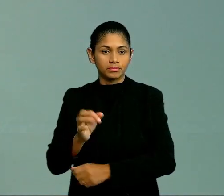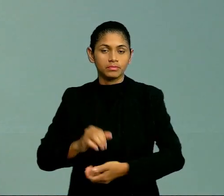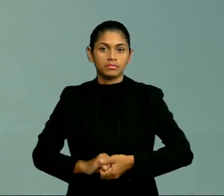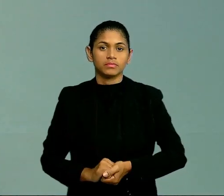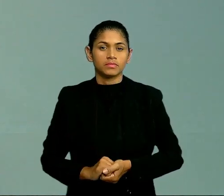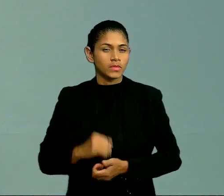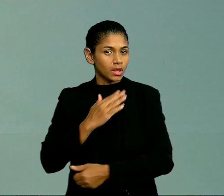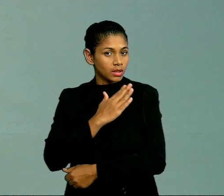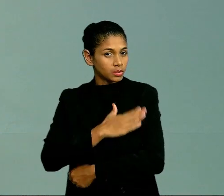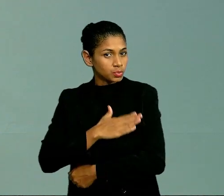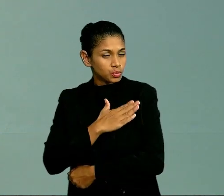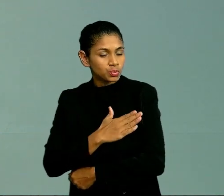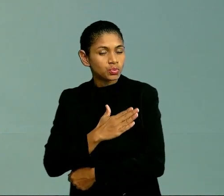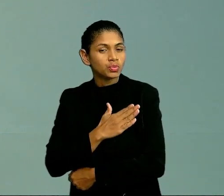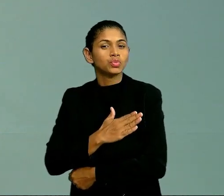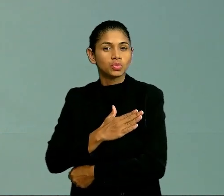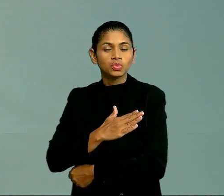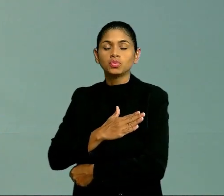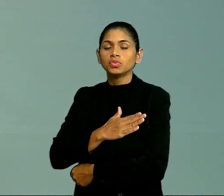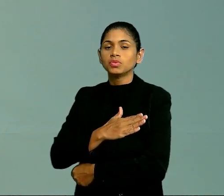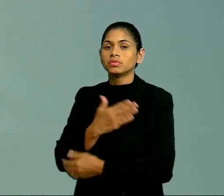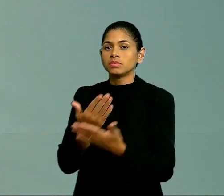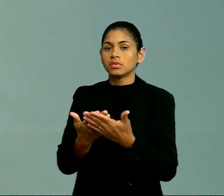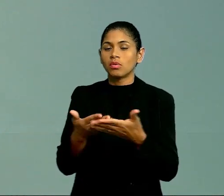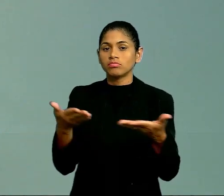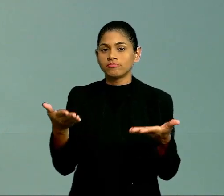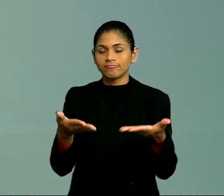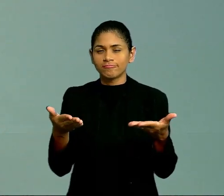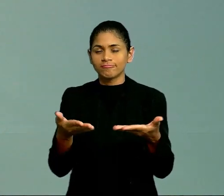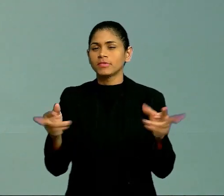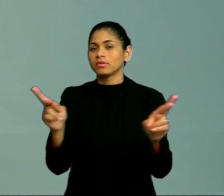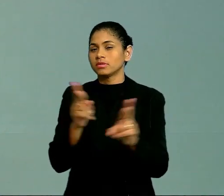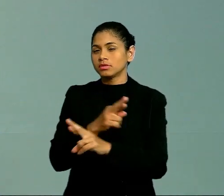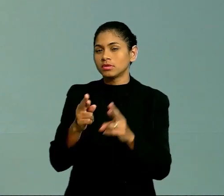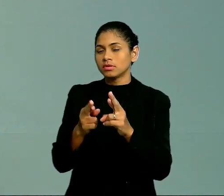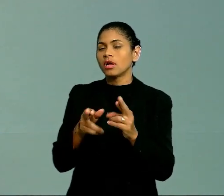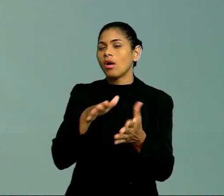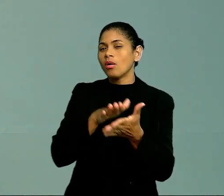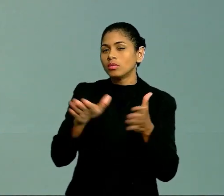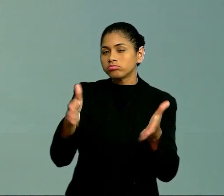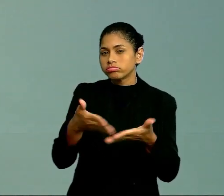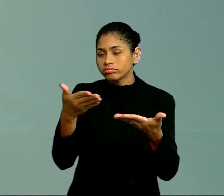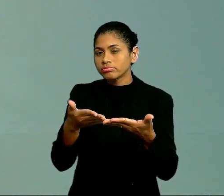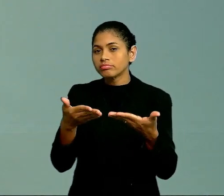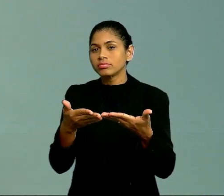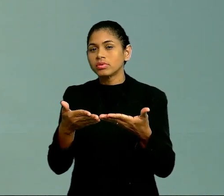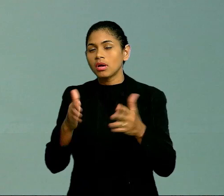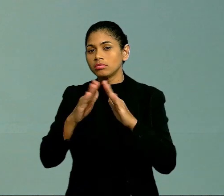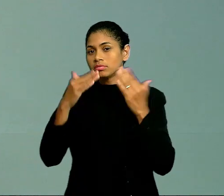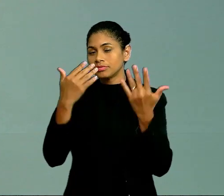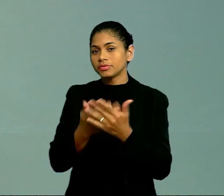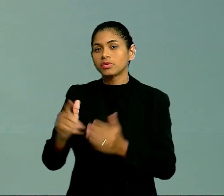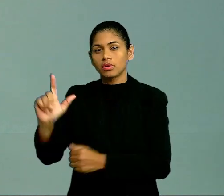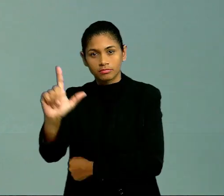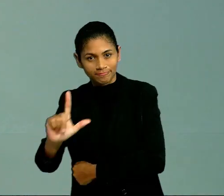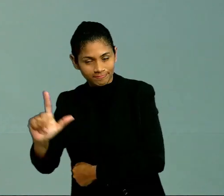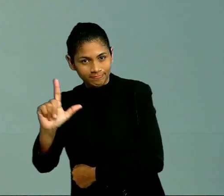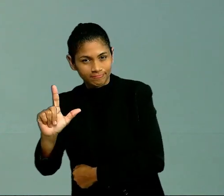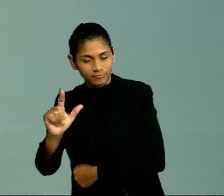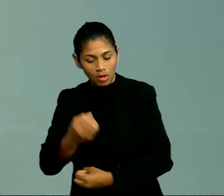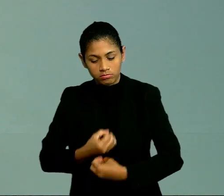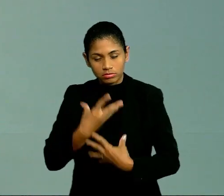E aí, gostou da aula de hoje? Deu para fazer essa relação entre produção, entre escolas literárias, manifestações